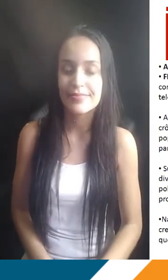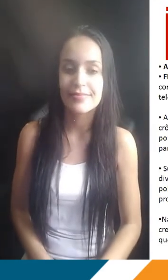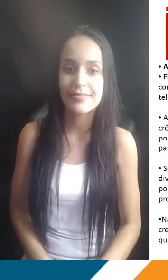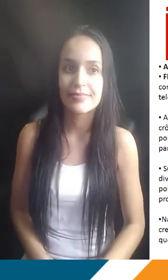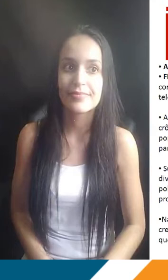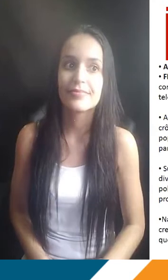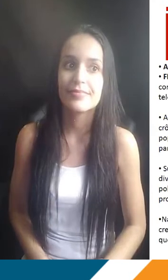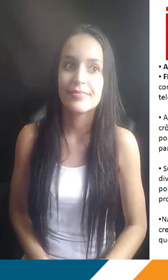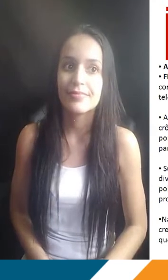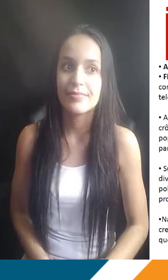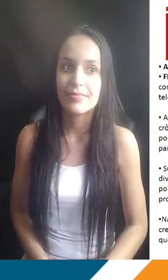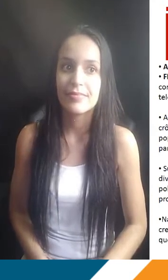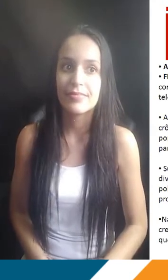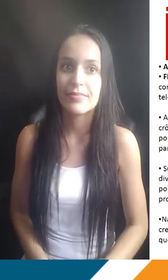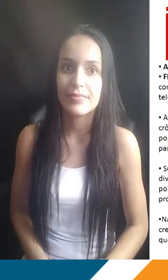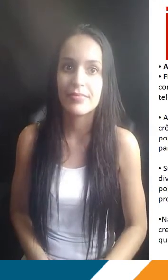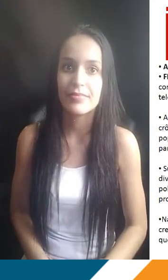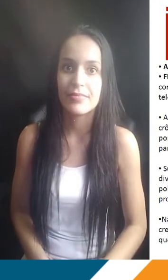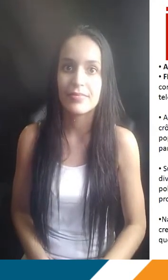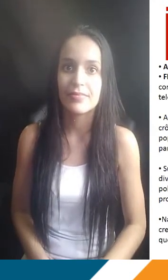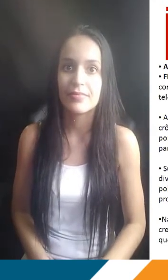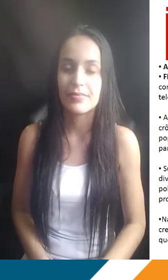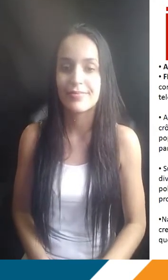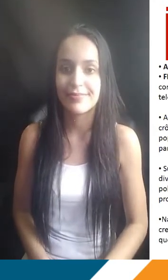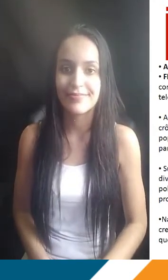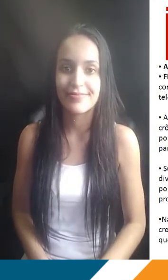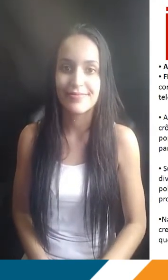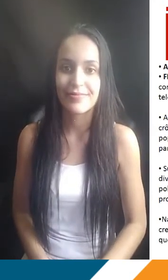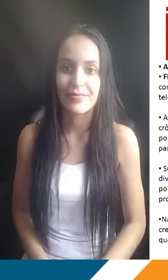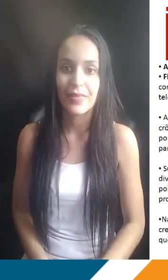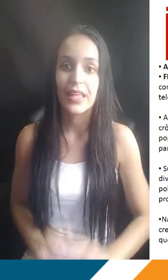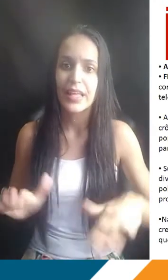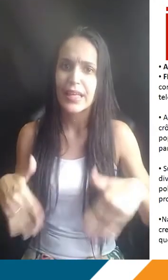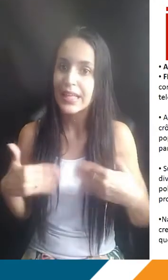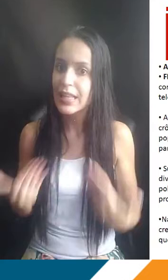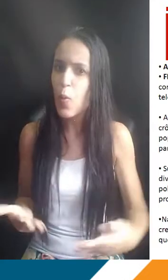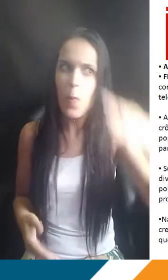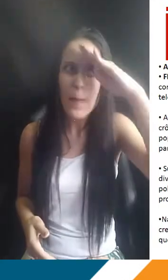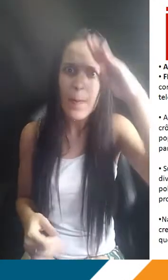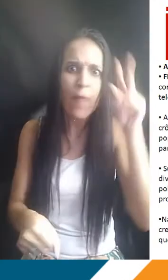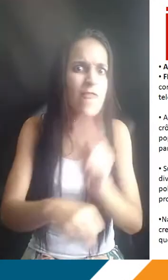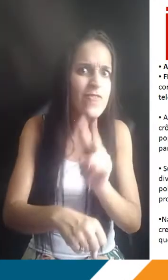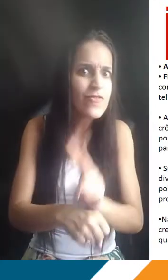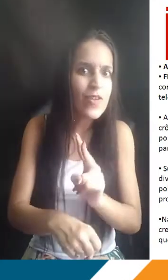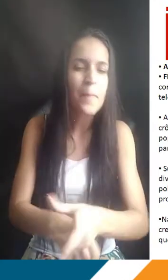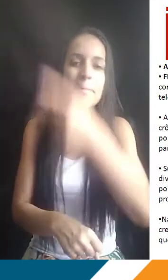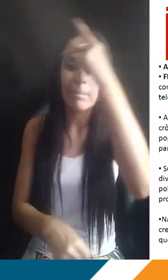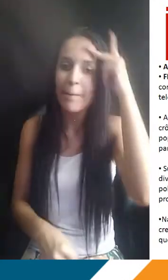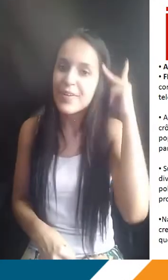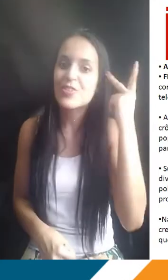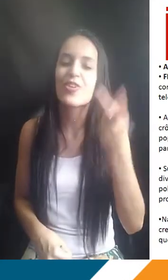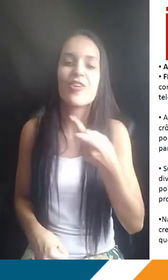artísticas mais populares durante a ditadura militar ocorreram através da poesia cantada, né? Através da fala e